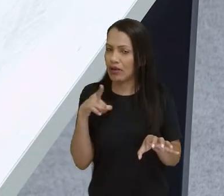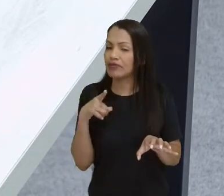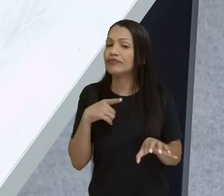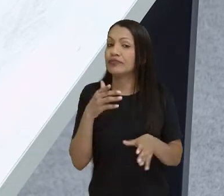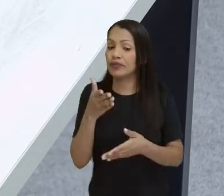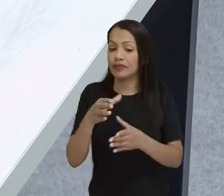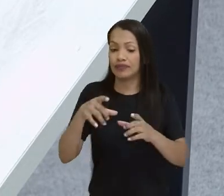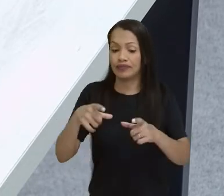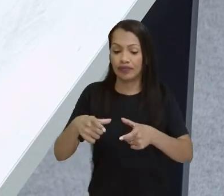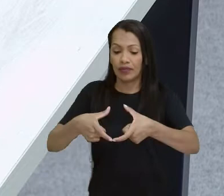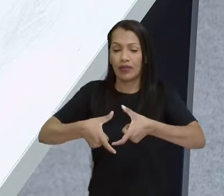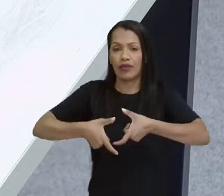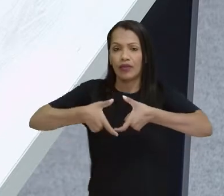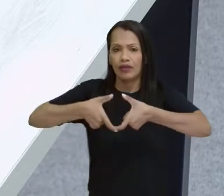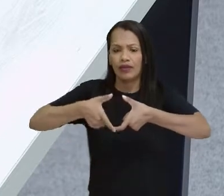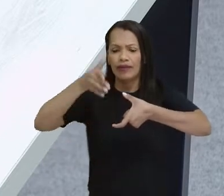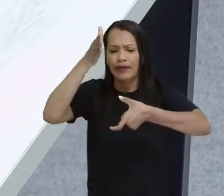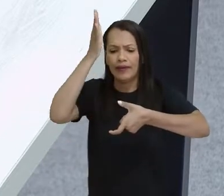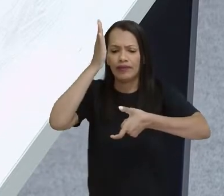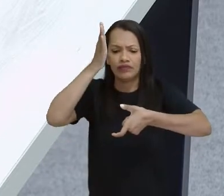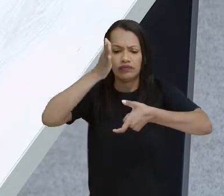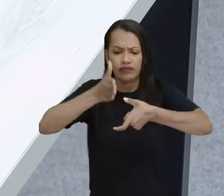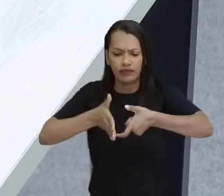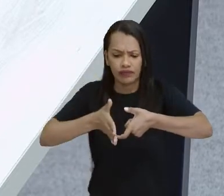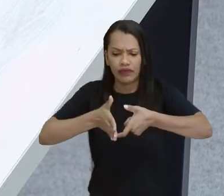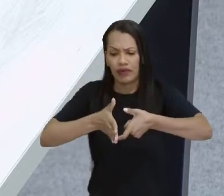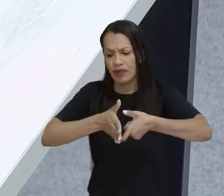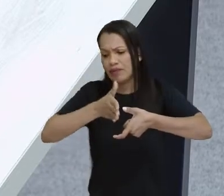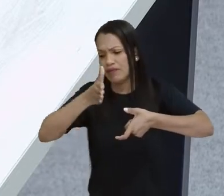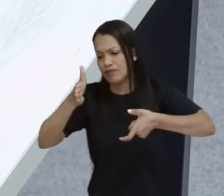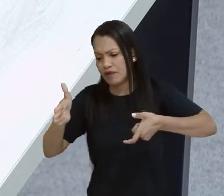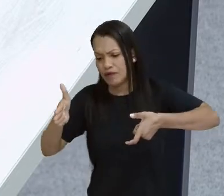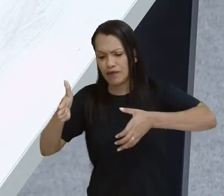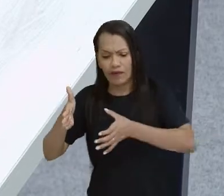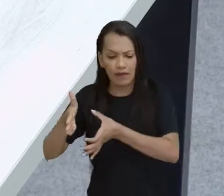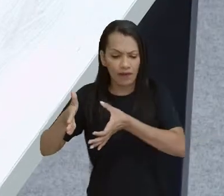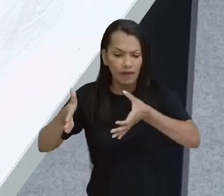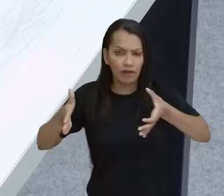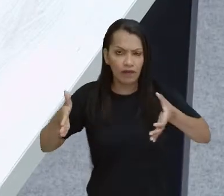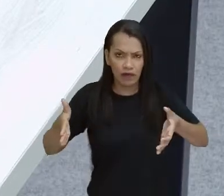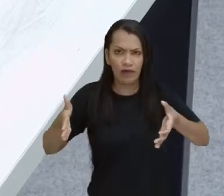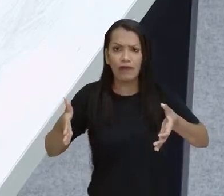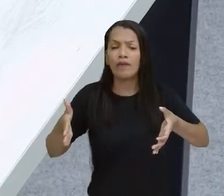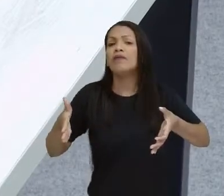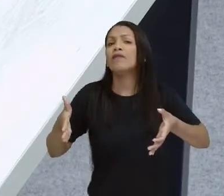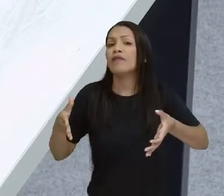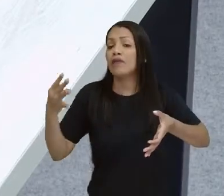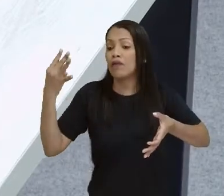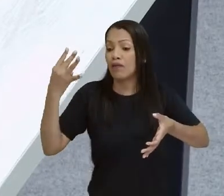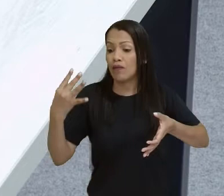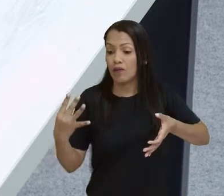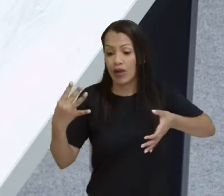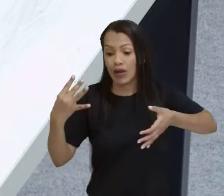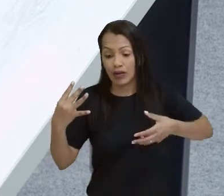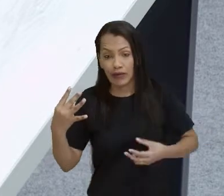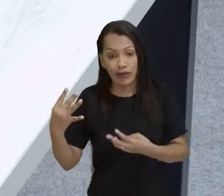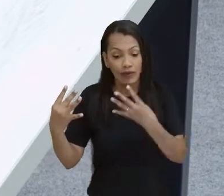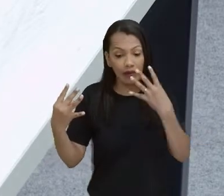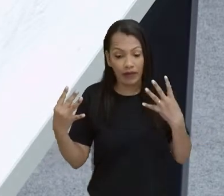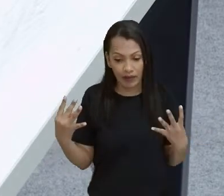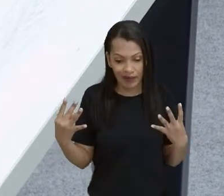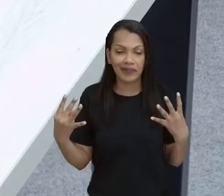novamente aqui, ó, a metade. Lembrando, né, que eu estou dividindo aqui para 2